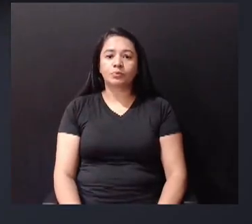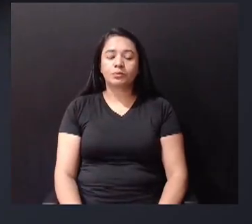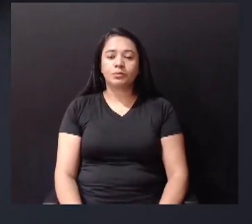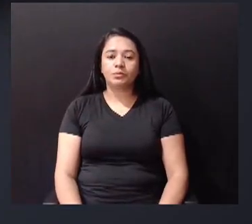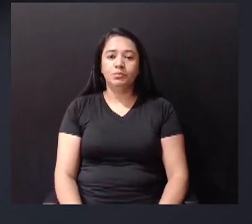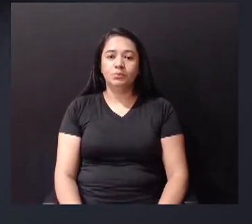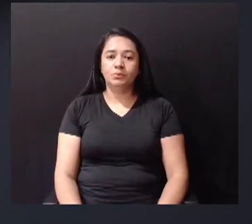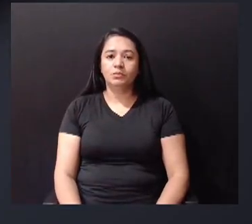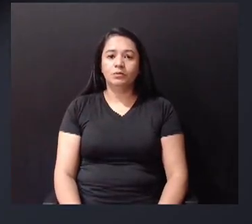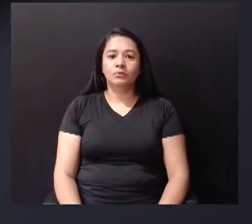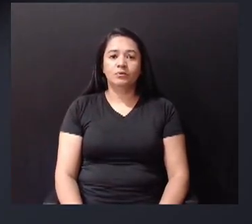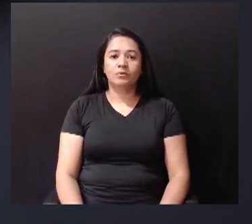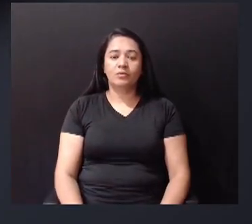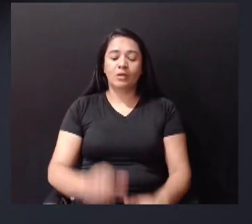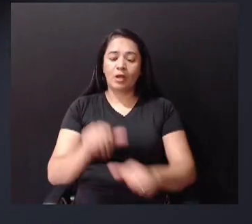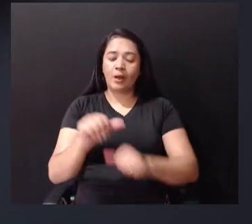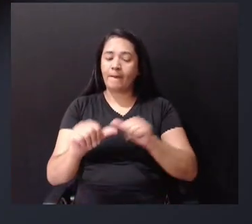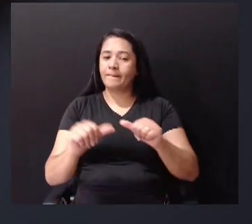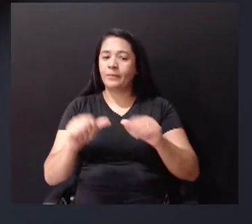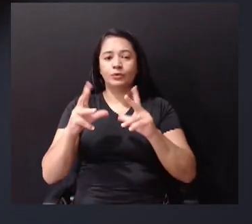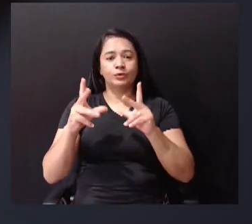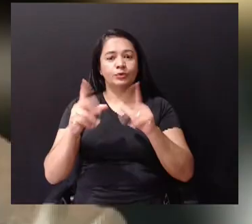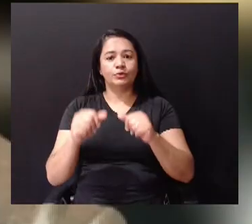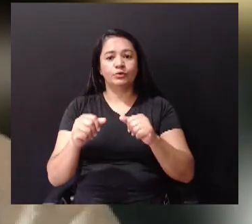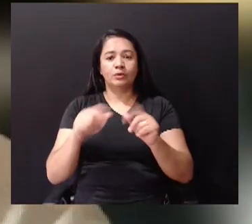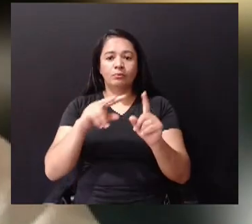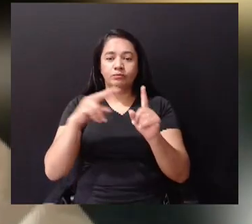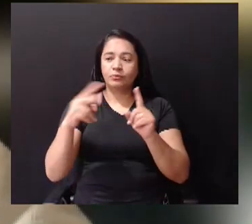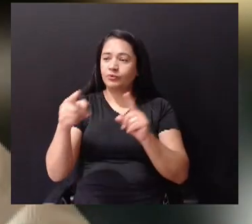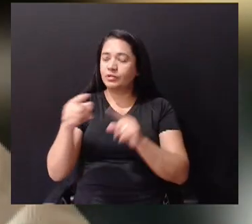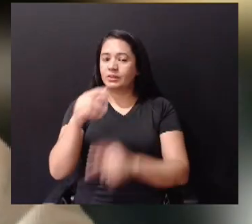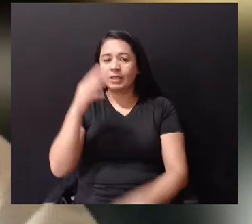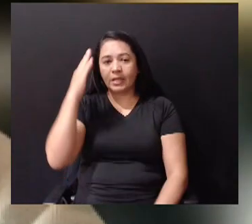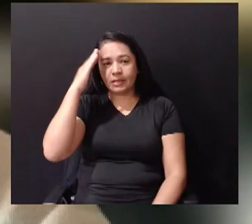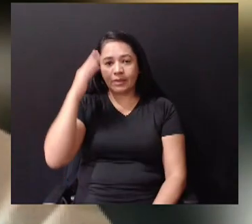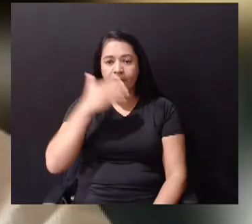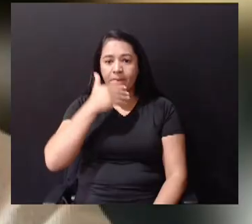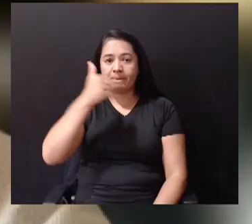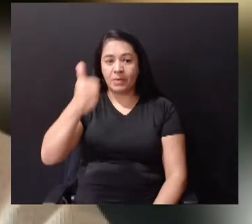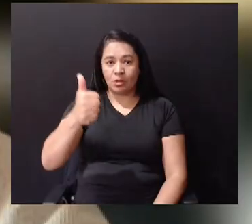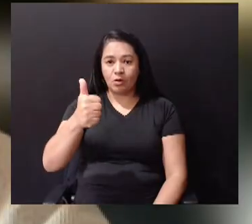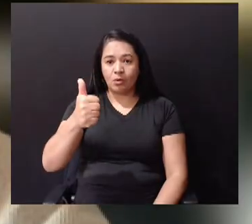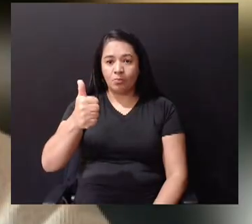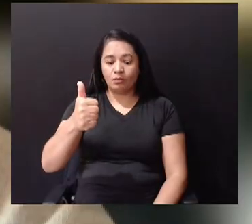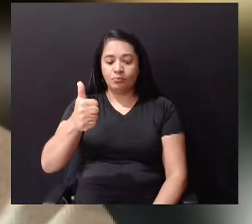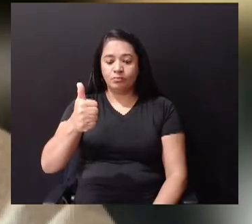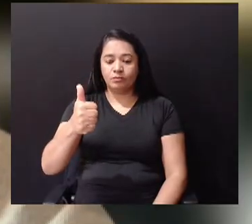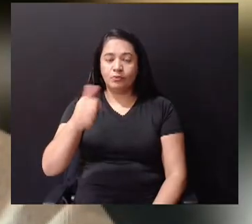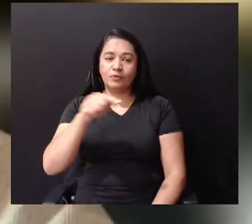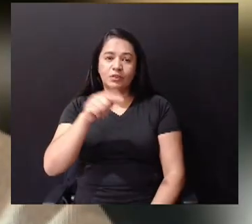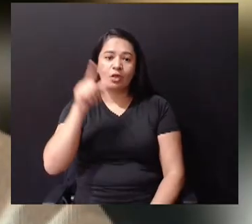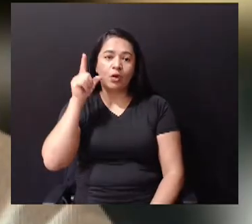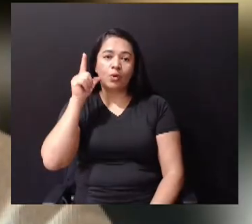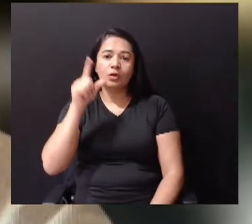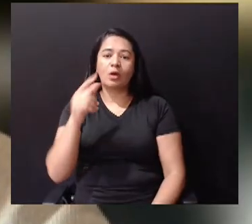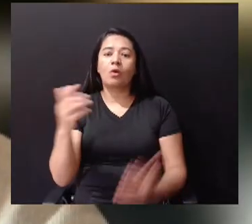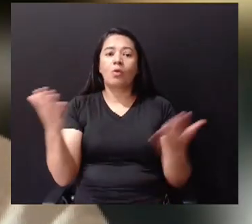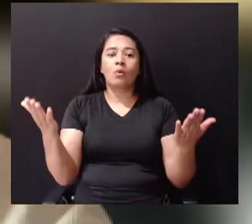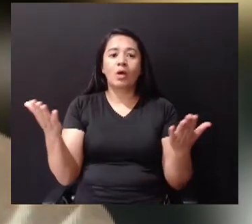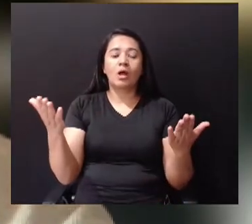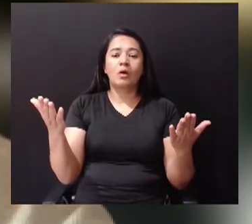modifica completamente do ponto de vista de você entender melhor. E quando você entende melhor, você vai saber qual é a perspectiva